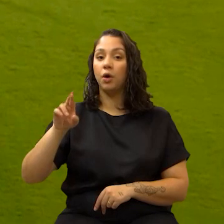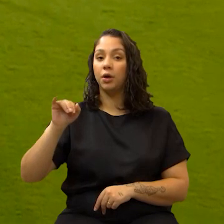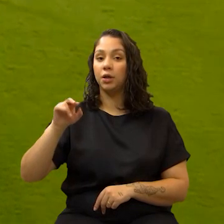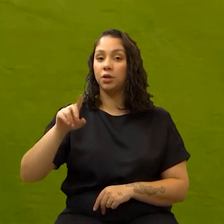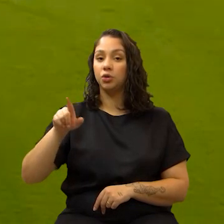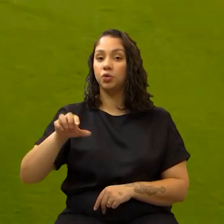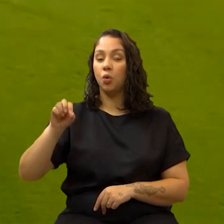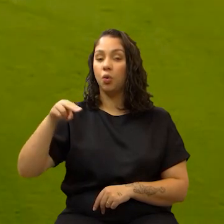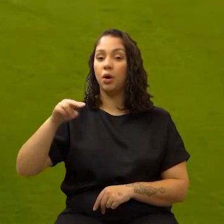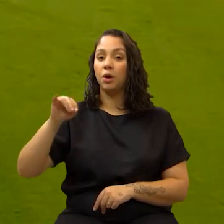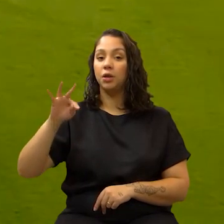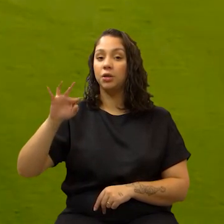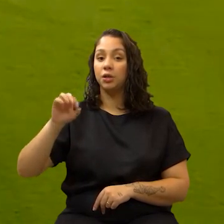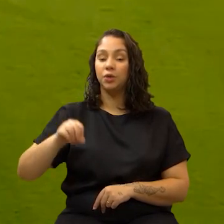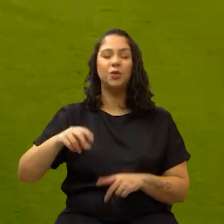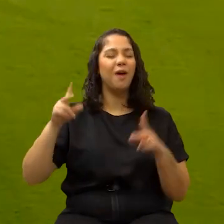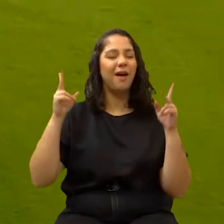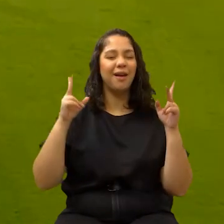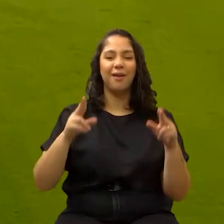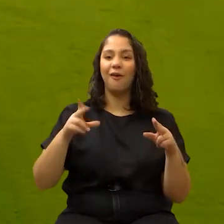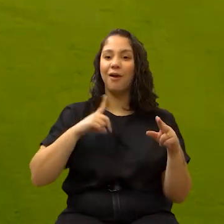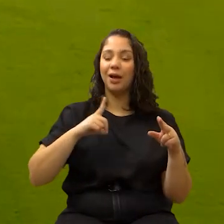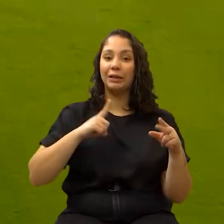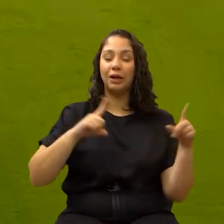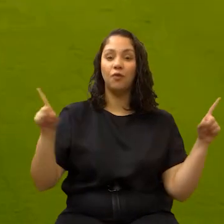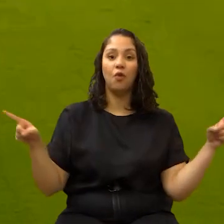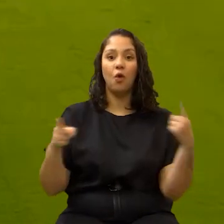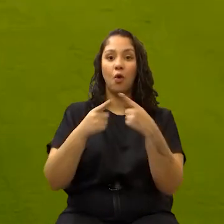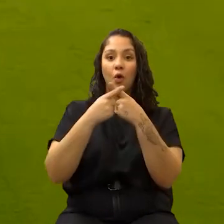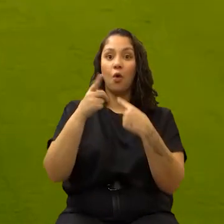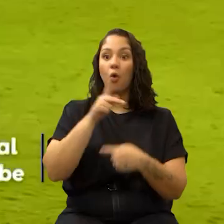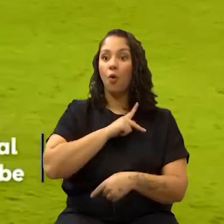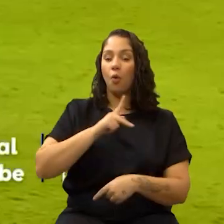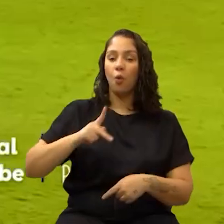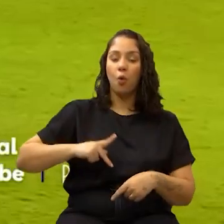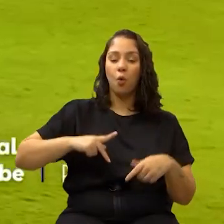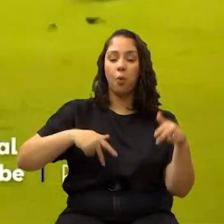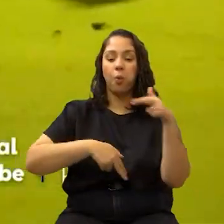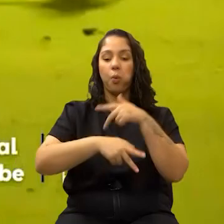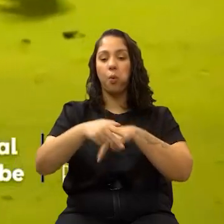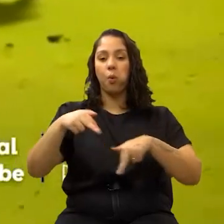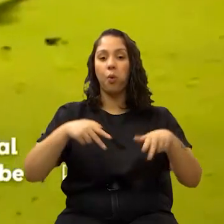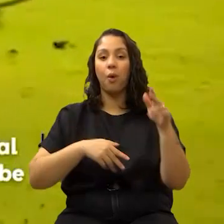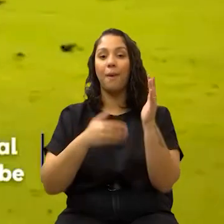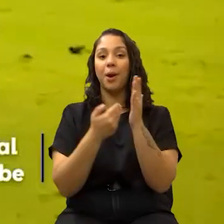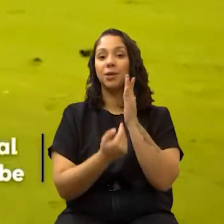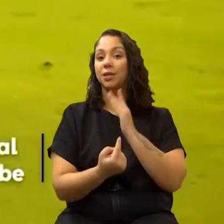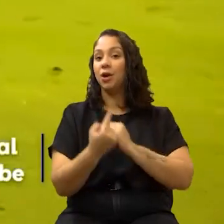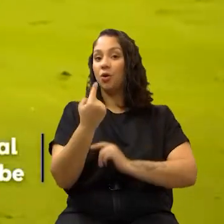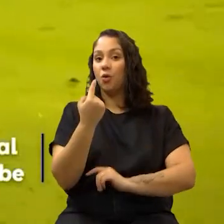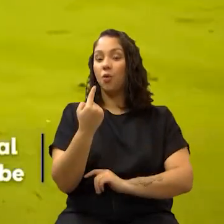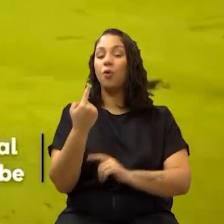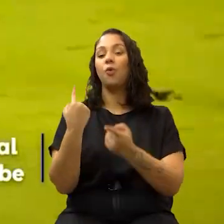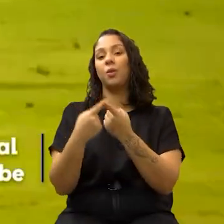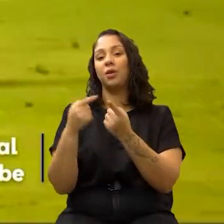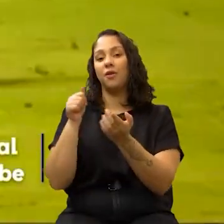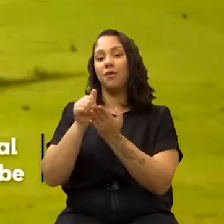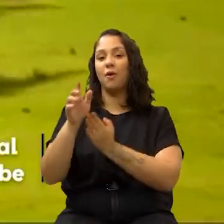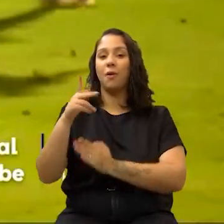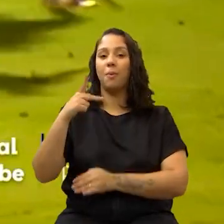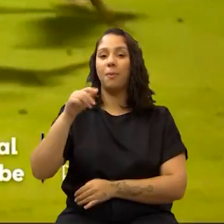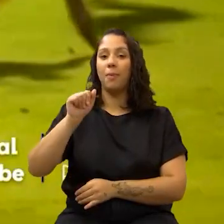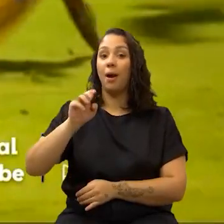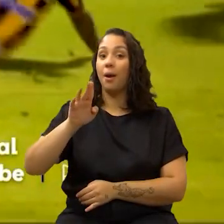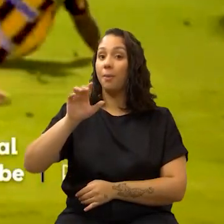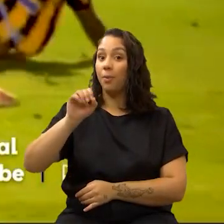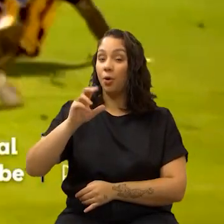Tudo igual no primeiro jogo da final da Série A2 do Campeonato Paulista. E olha que a Ponte jogou boa parte, com um jogador a menos, por causa